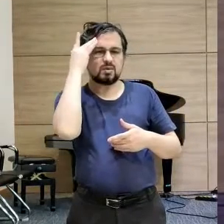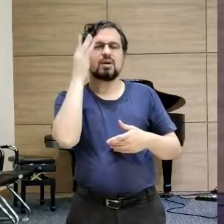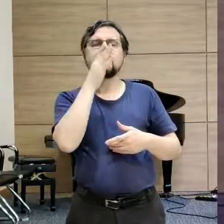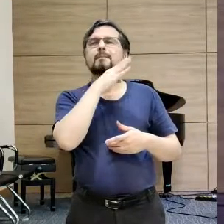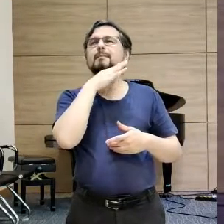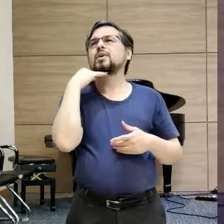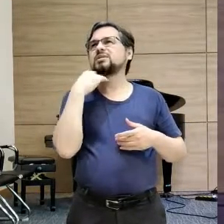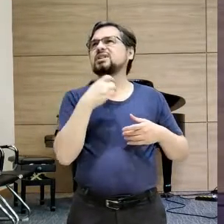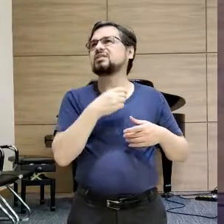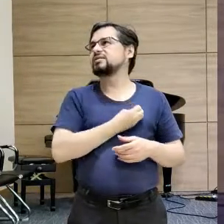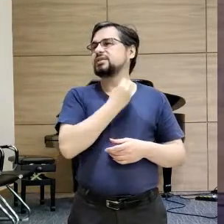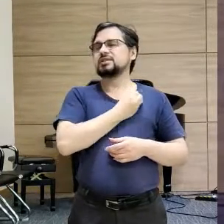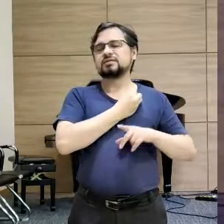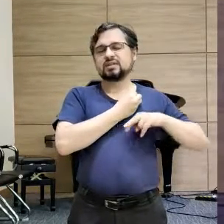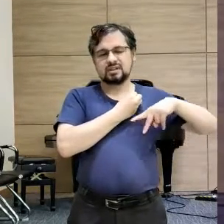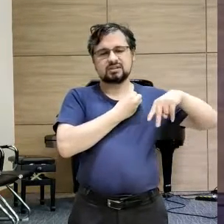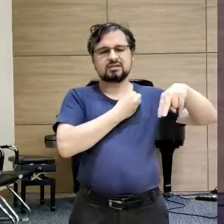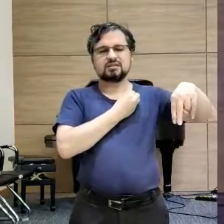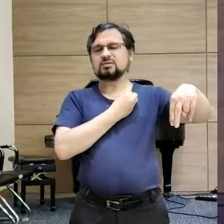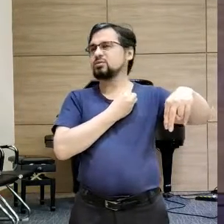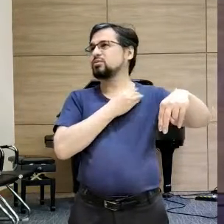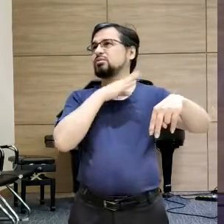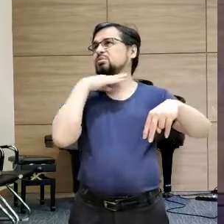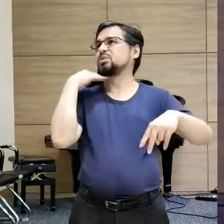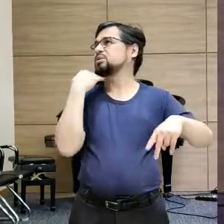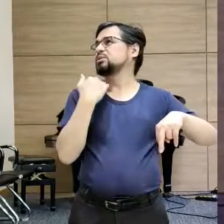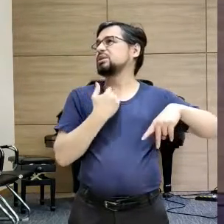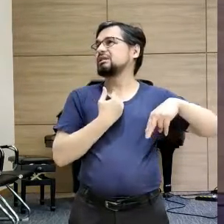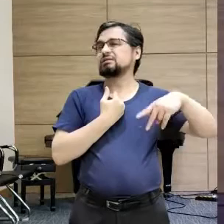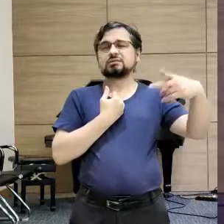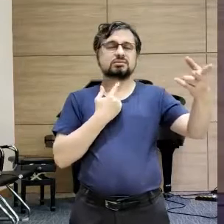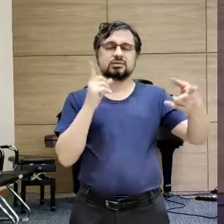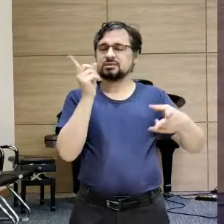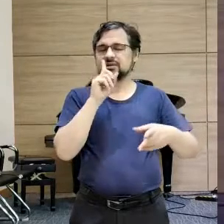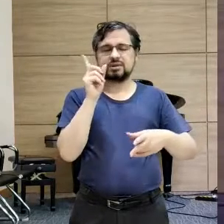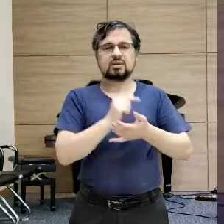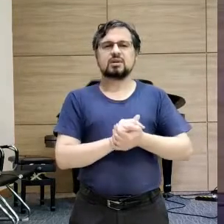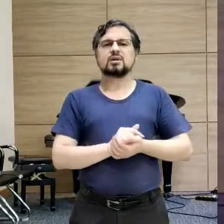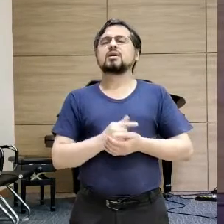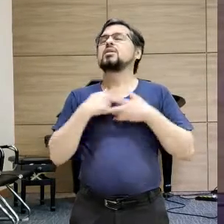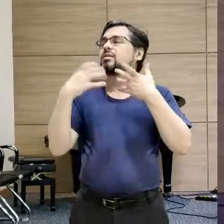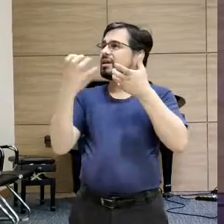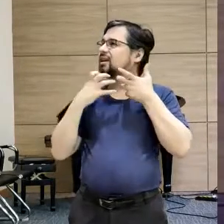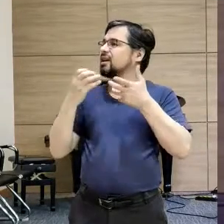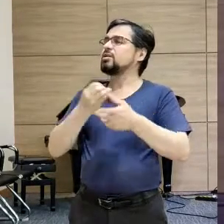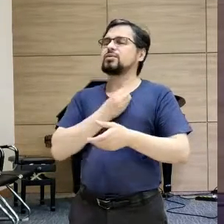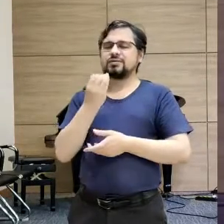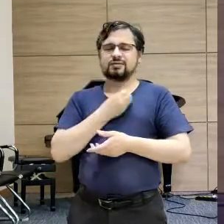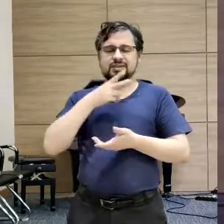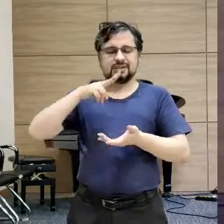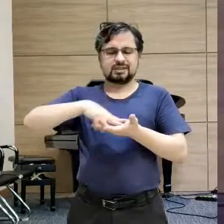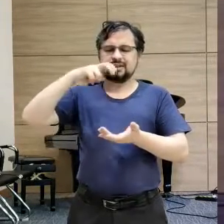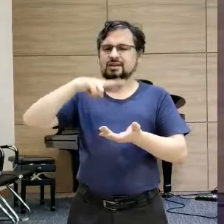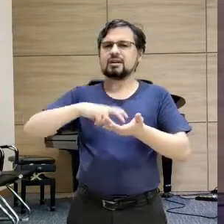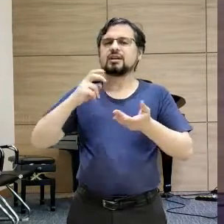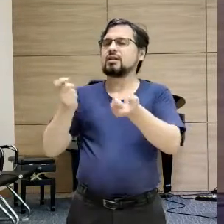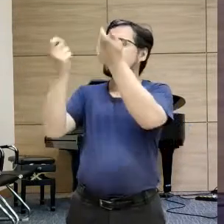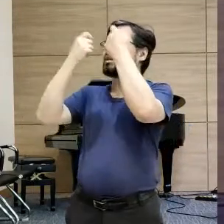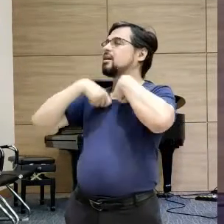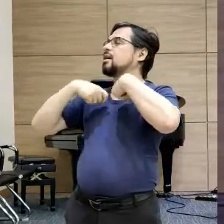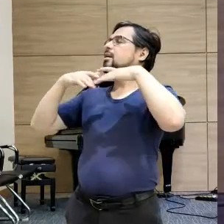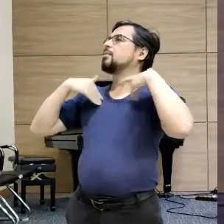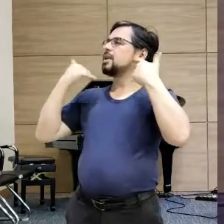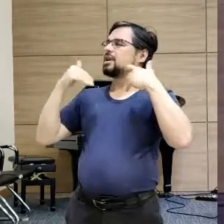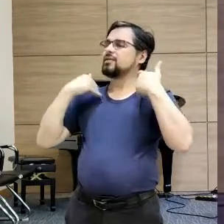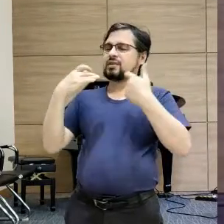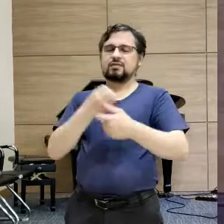é aquele que está meio morto. Não, Senhor, eu quero a vivacidade. Regozija-me,